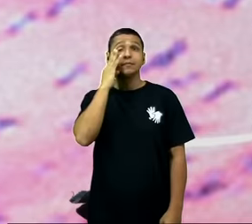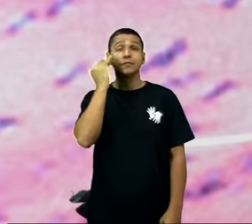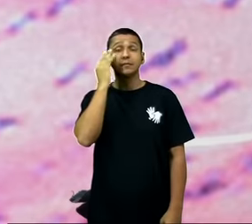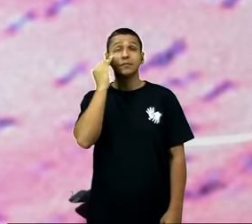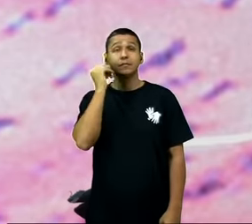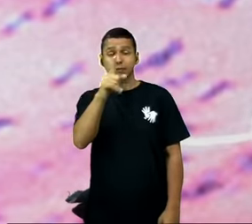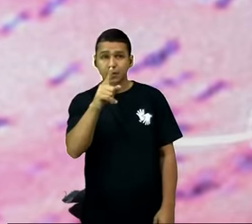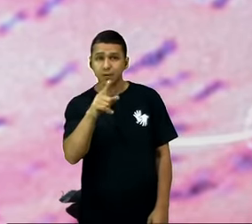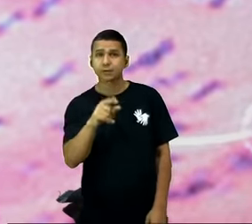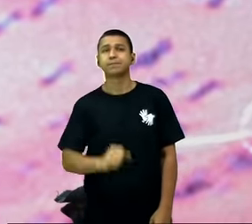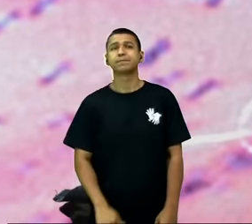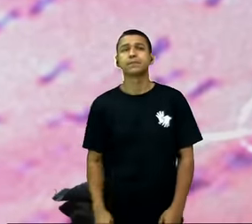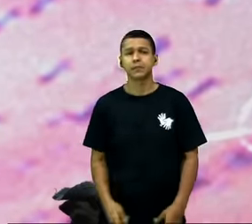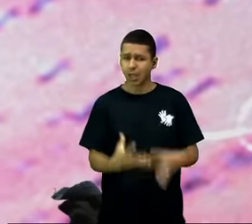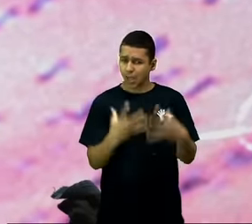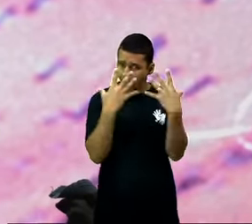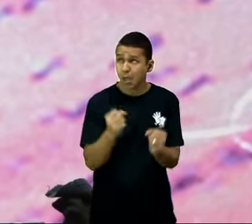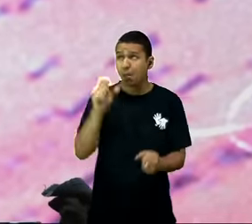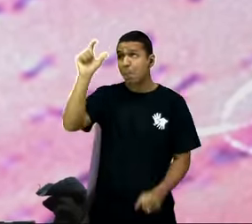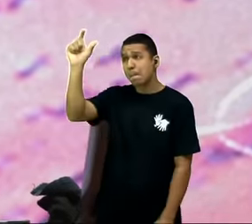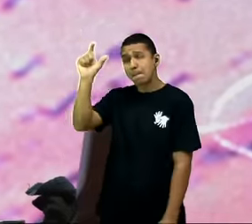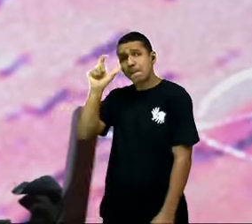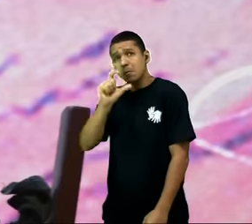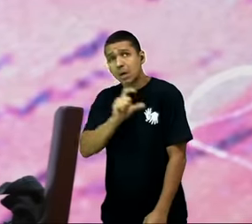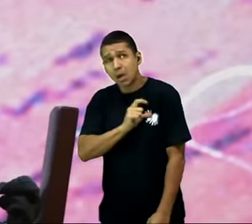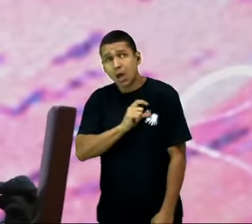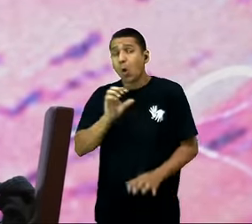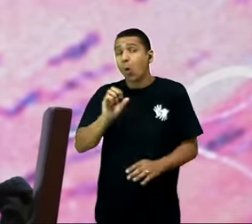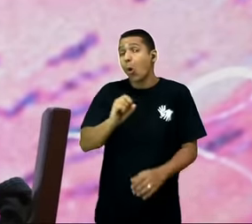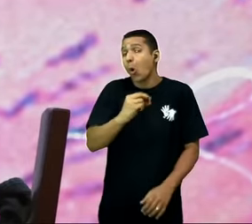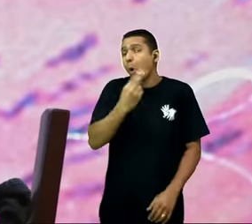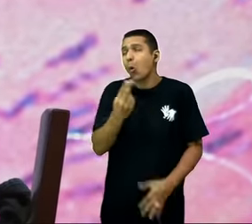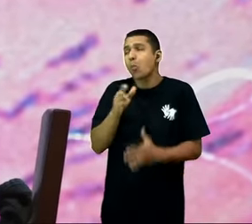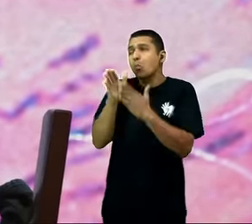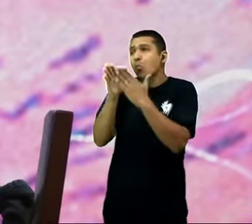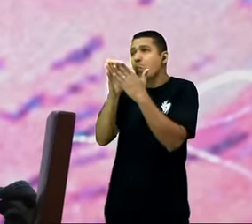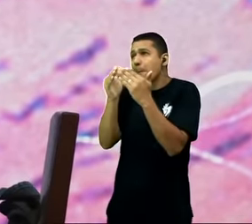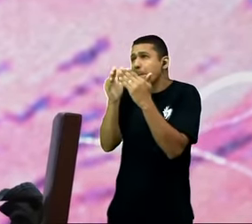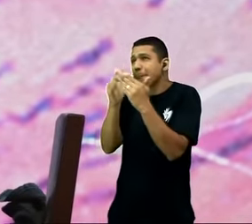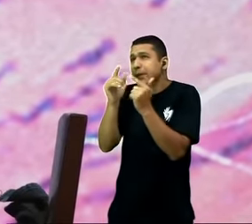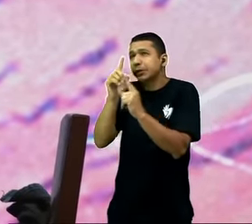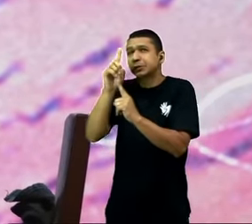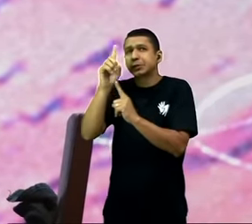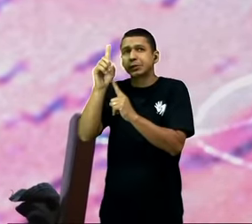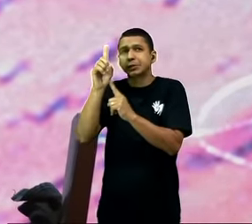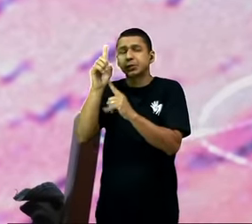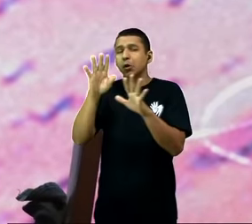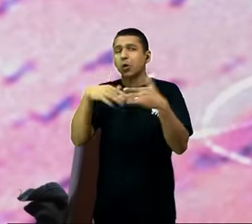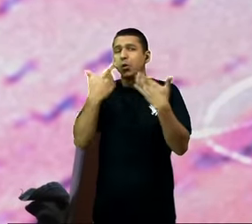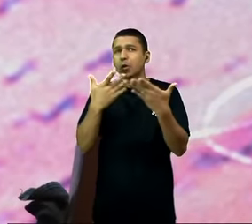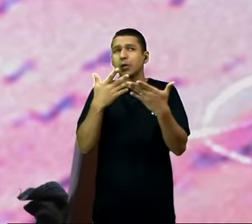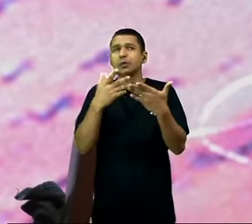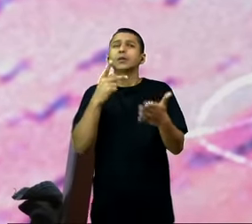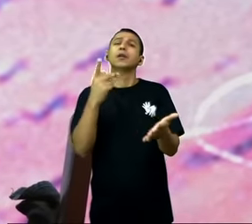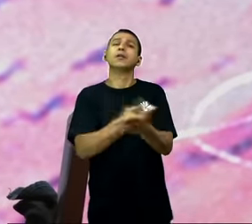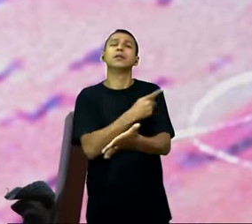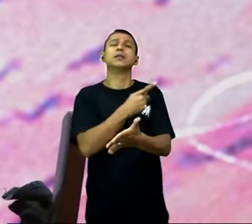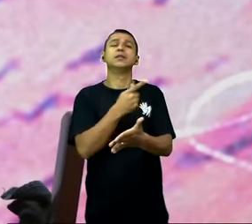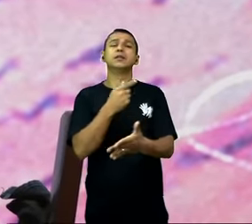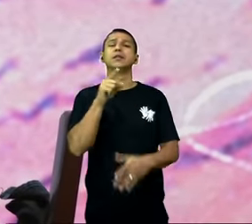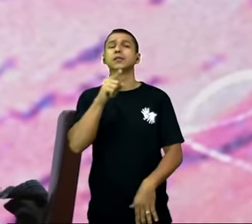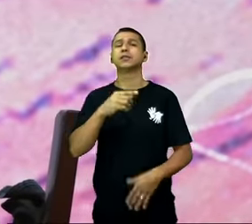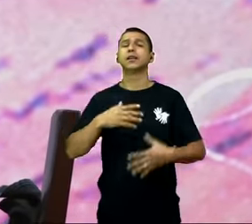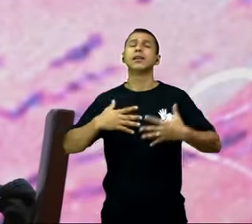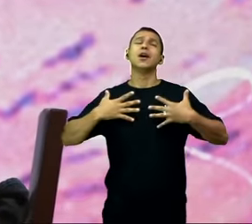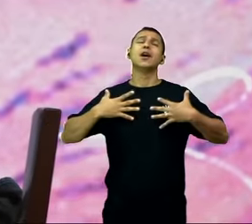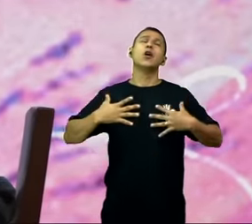já recebeu uma palavra de Deus? Ou você já pediu alguma coisa para Deus? Aí o dia que aquilo se cumpriu, você deu aquela... Ah,